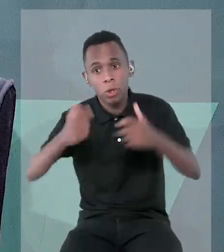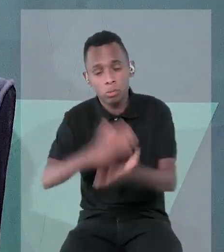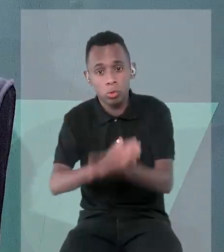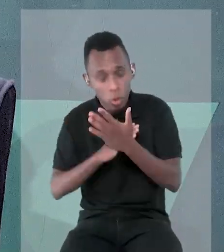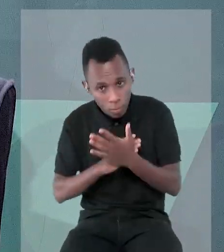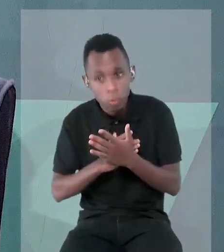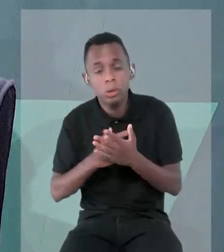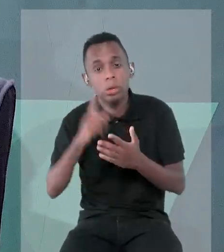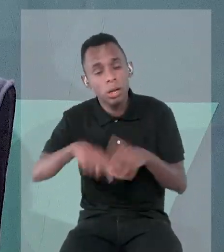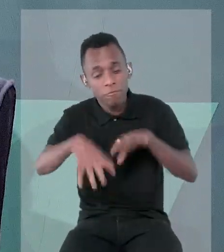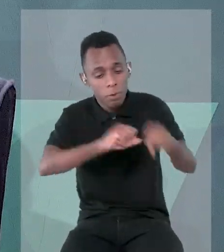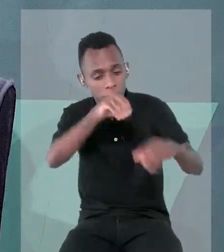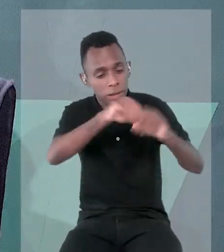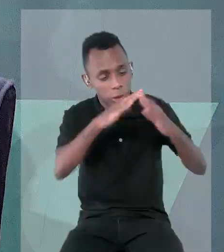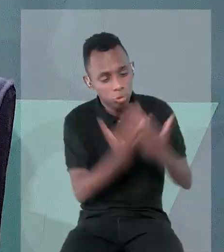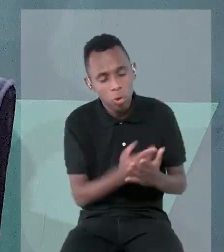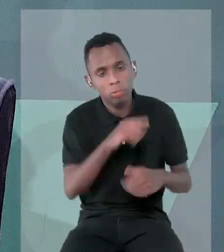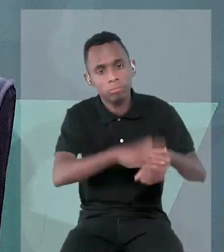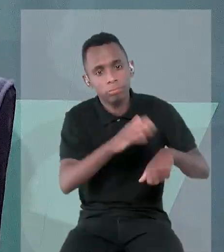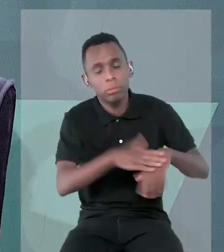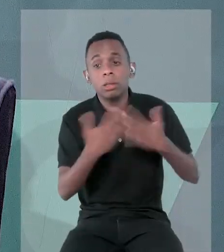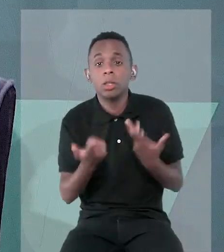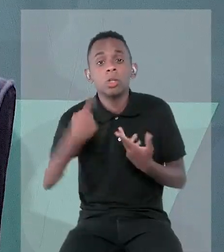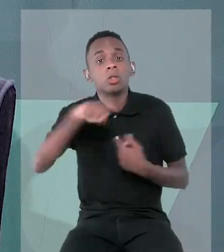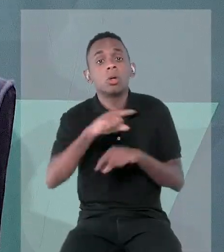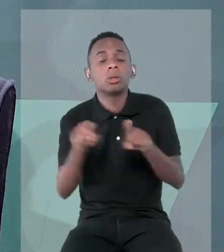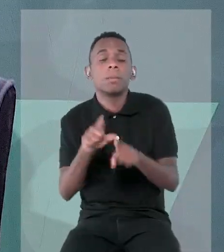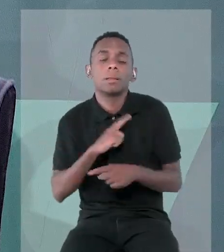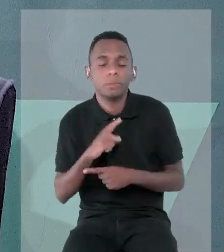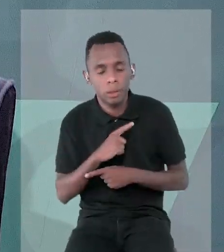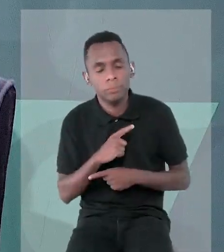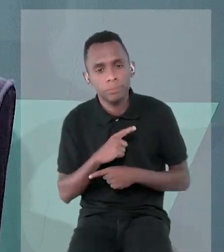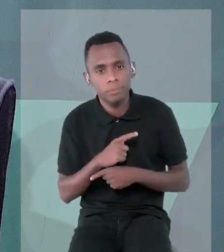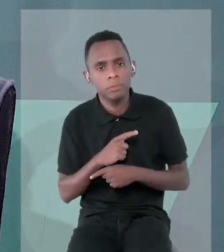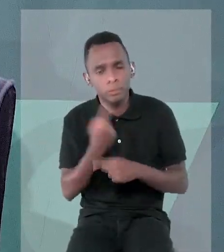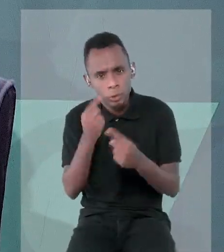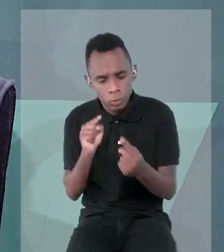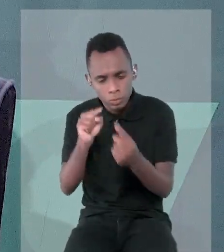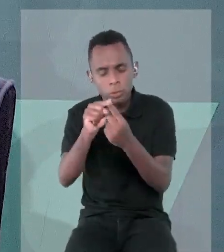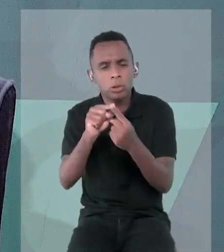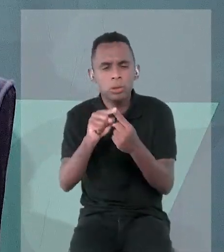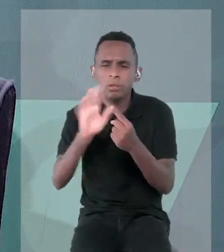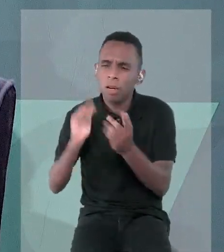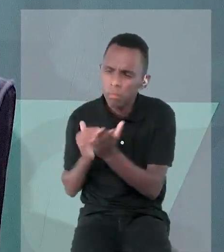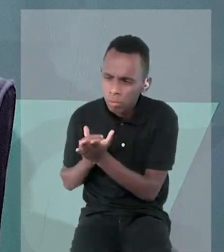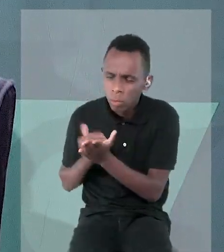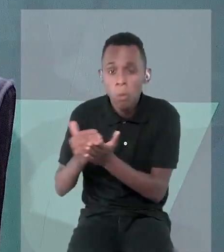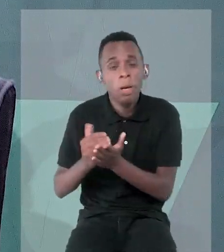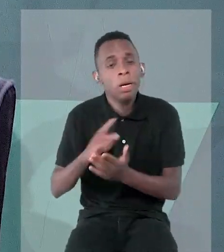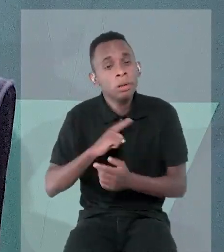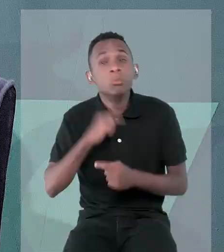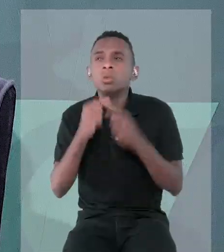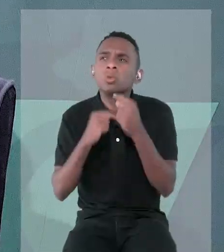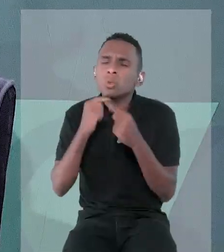colaboradores foram formados dentro dessa escola. E nós temos uma missão, né, desde o início, tinha uma